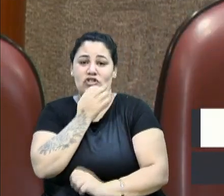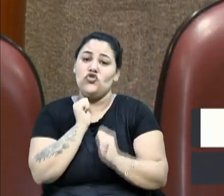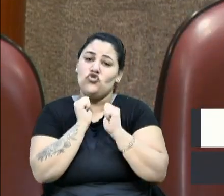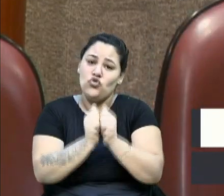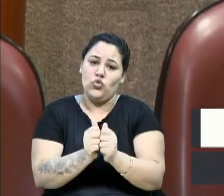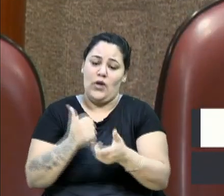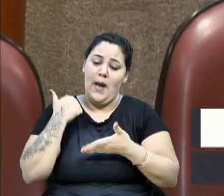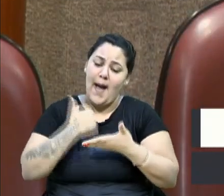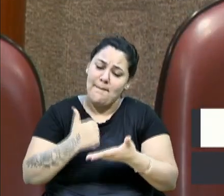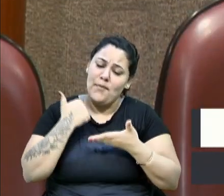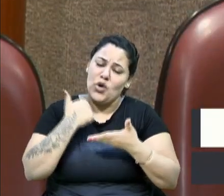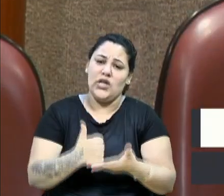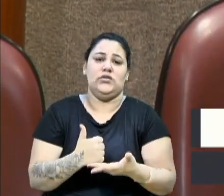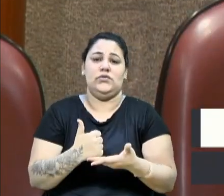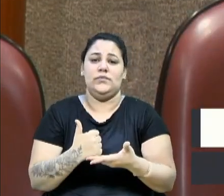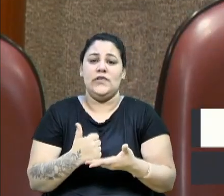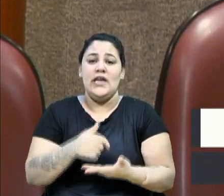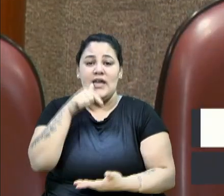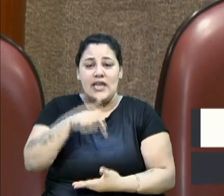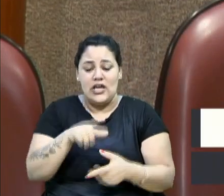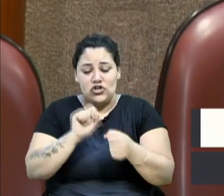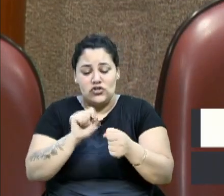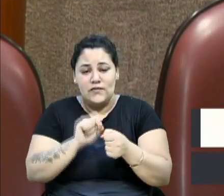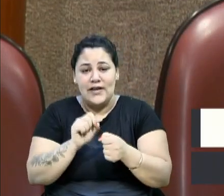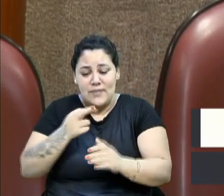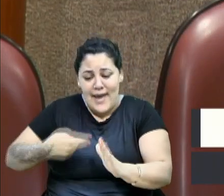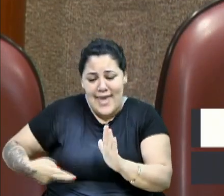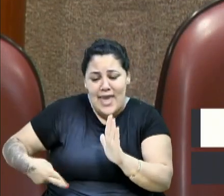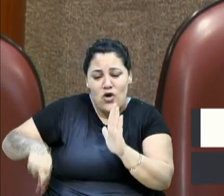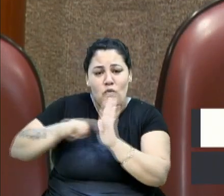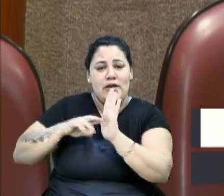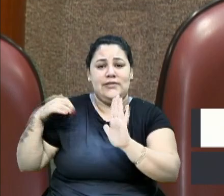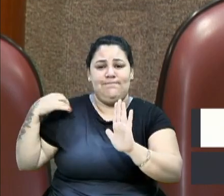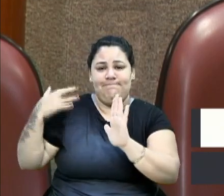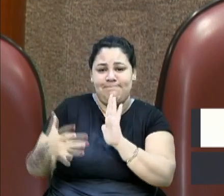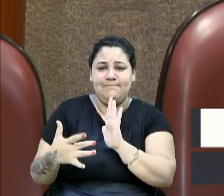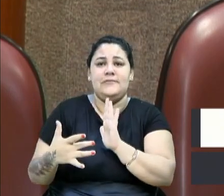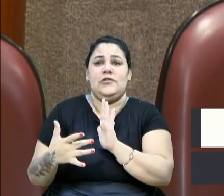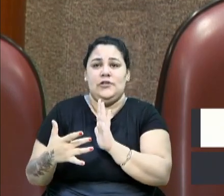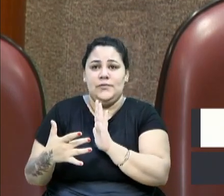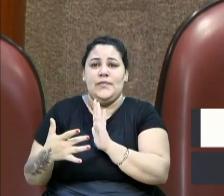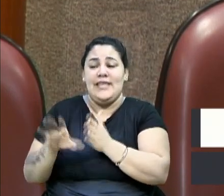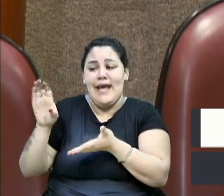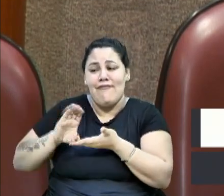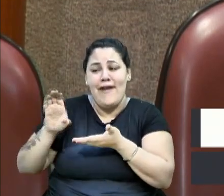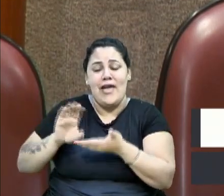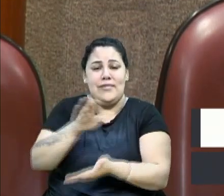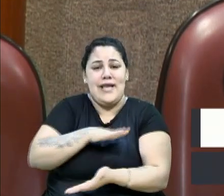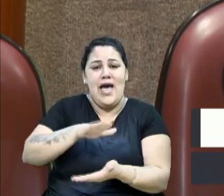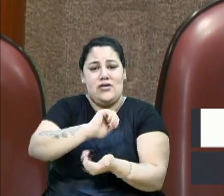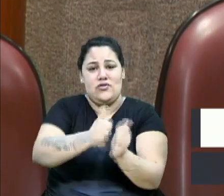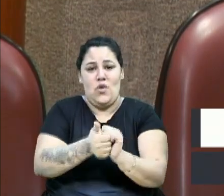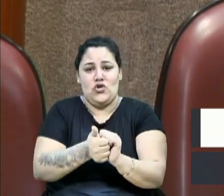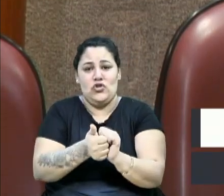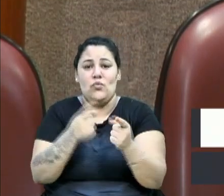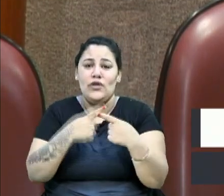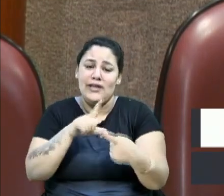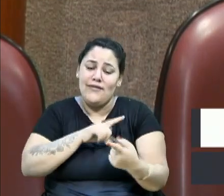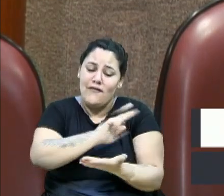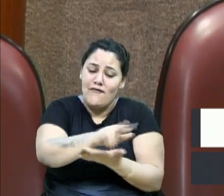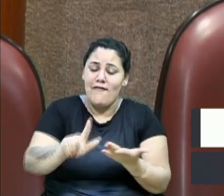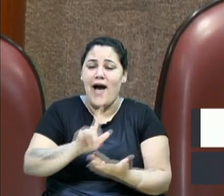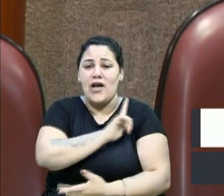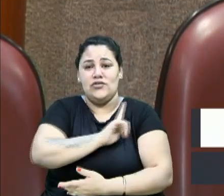a gente faz aqui uma nova atualização desse Resgate histórico que é o fiesport que passou por diversos governos que tentaram